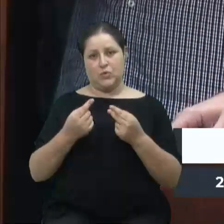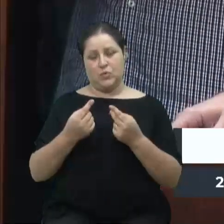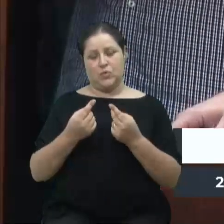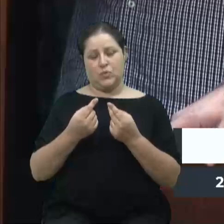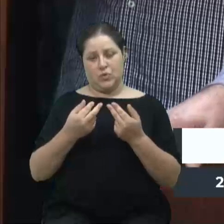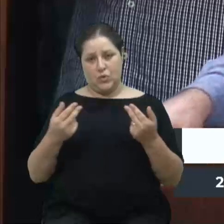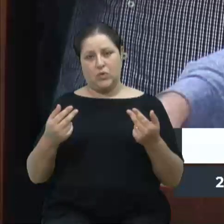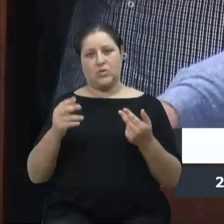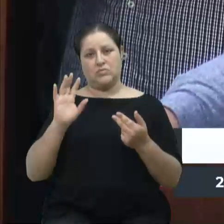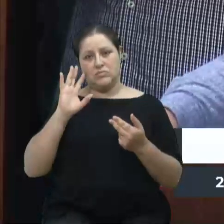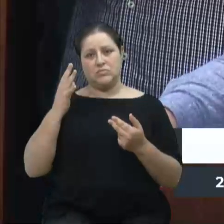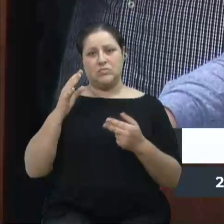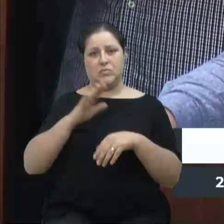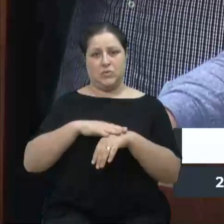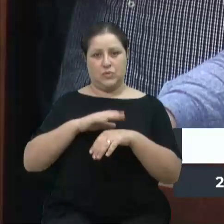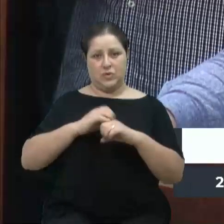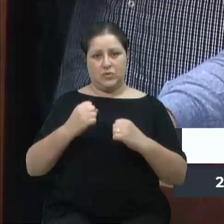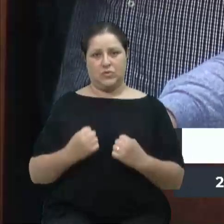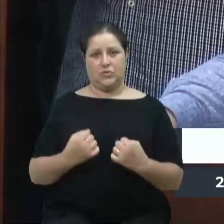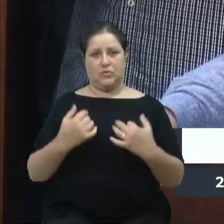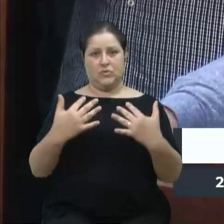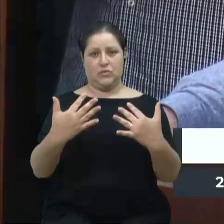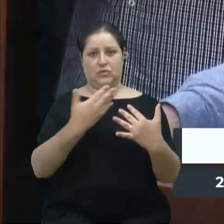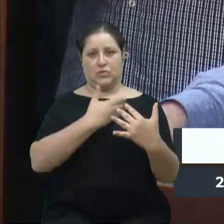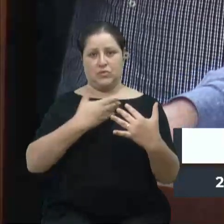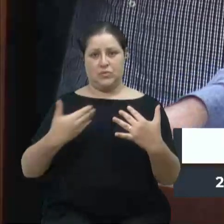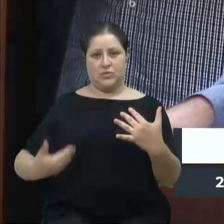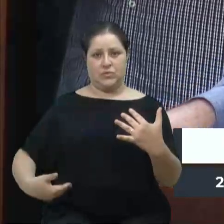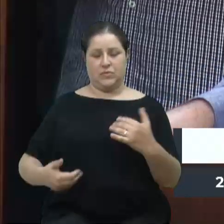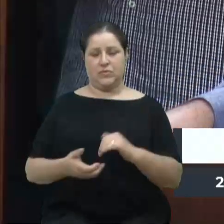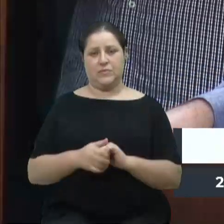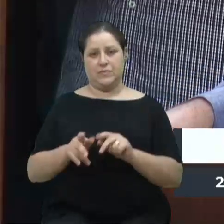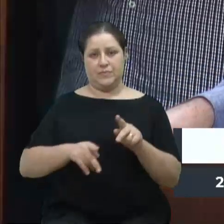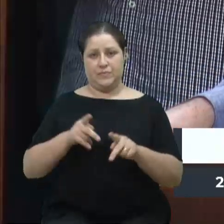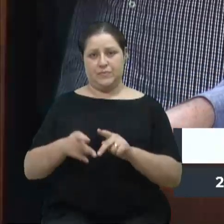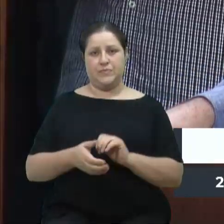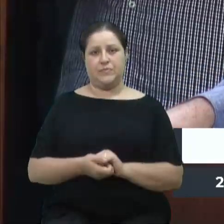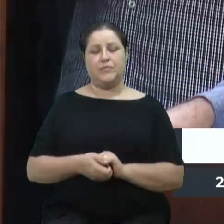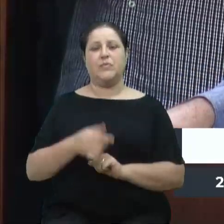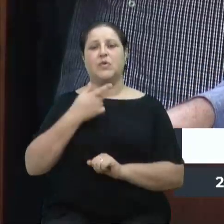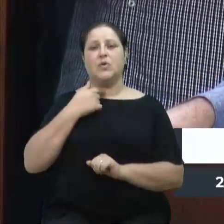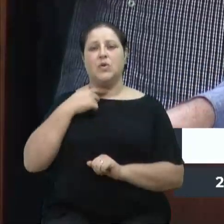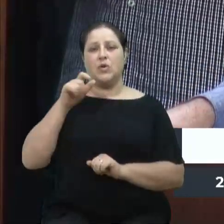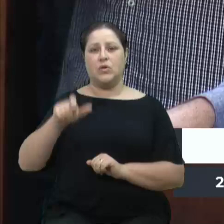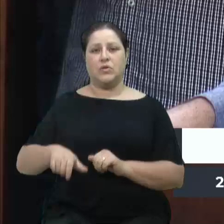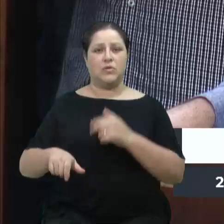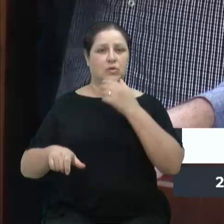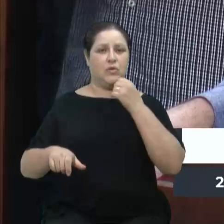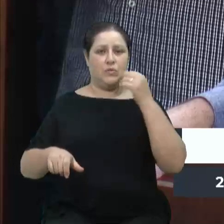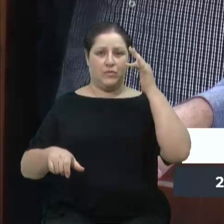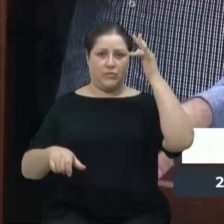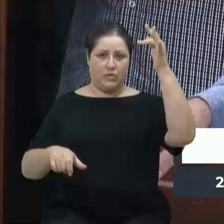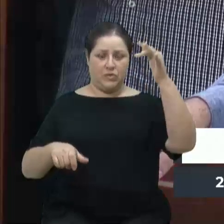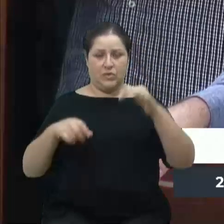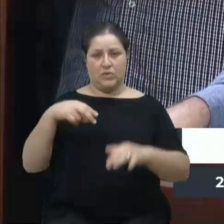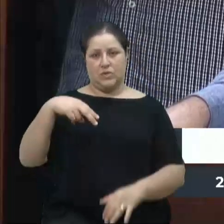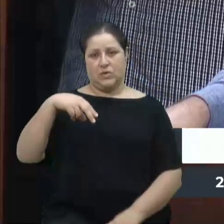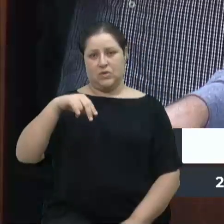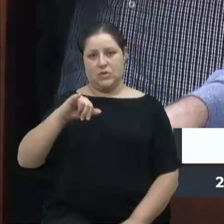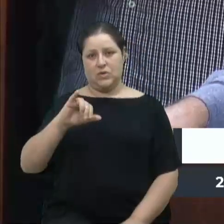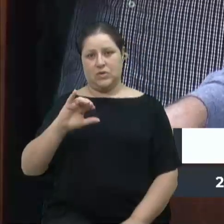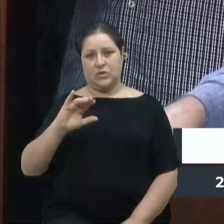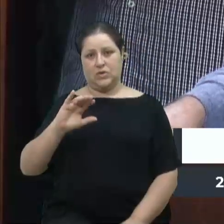numa audiência pública. Eu gosto muito de um filósofo prussiano, o Nietzsche,